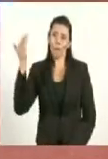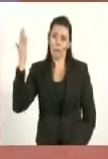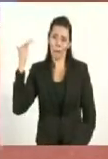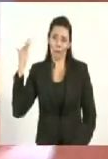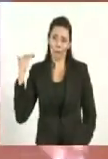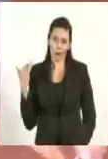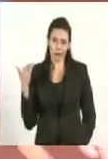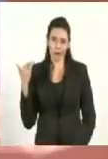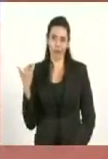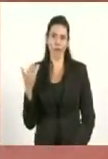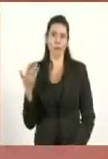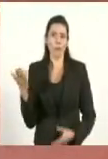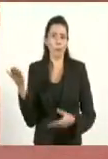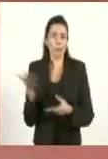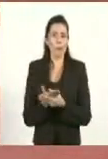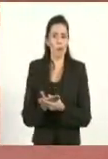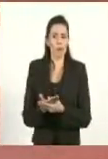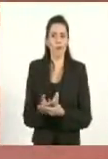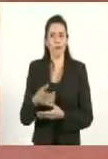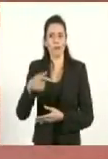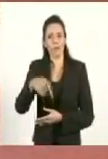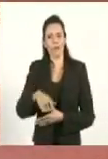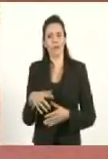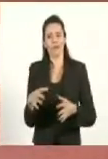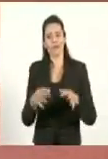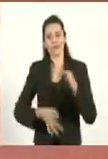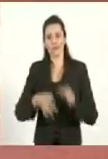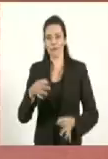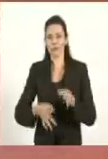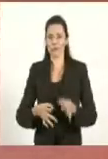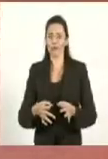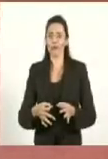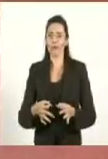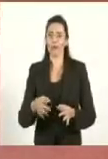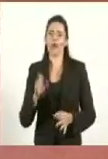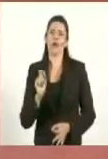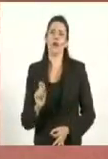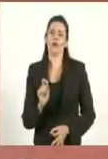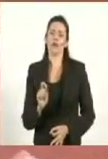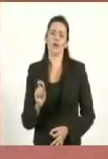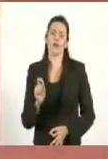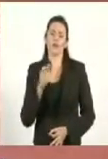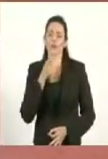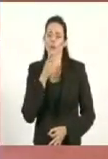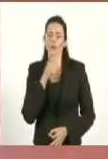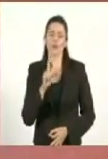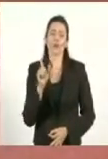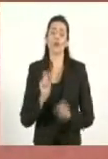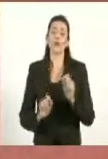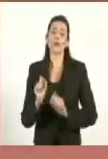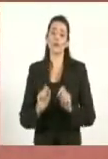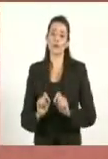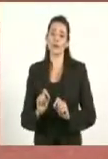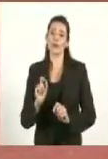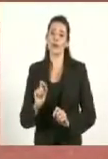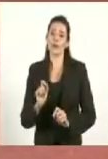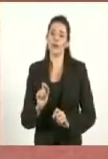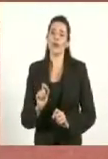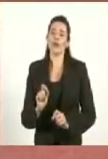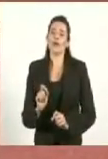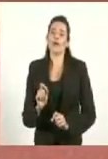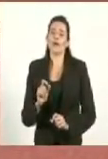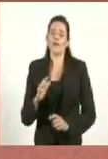medida judicial que garante direito aos policiais civis. E aqui eu quero, inclusive, fazer referência, porque ontem nós não tivemos